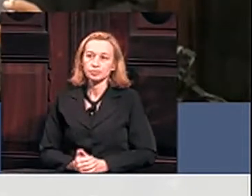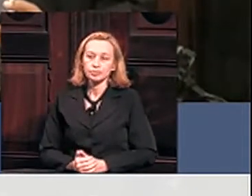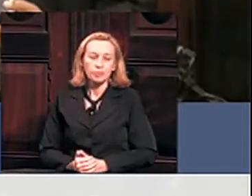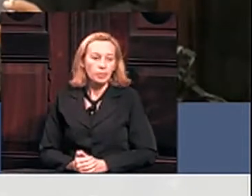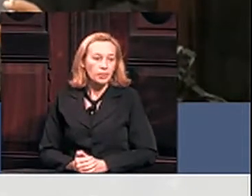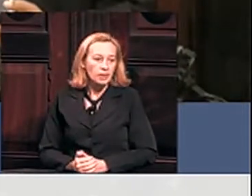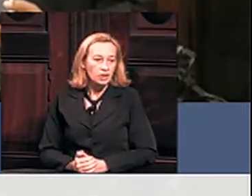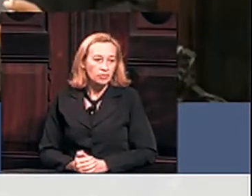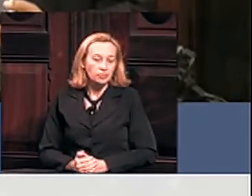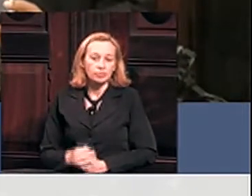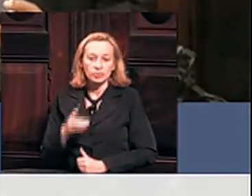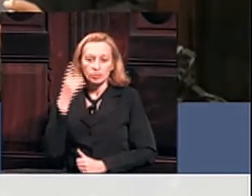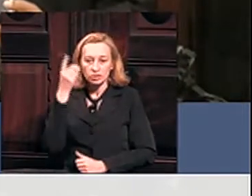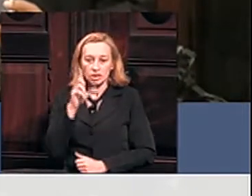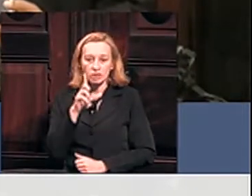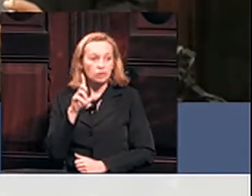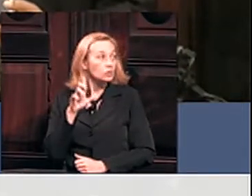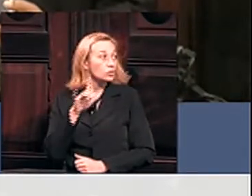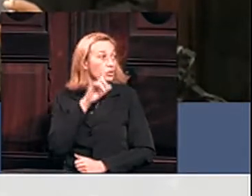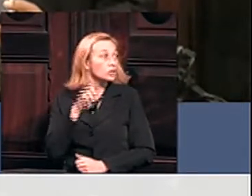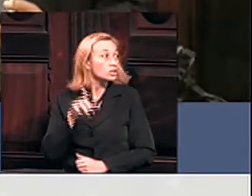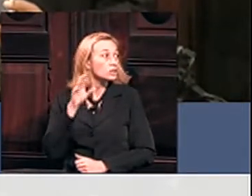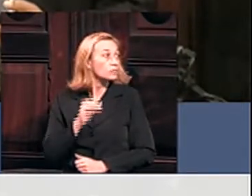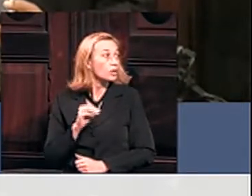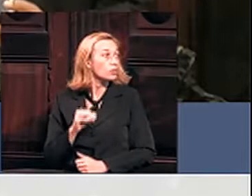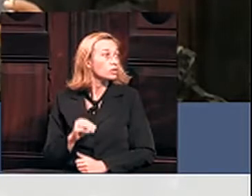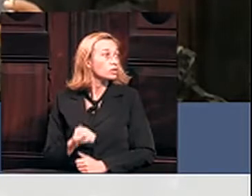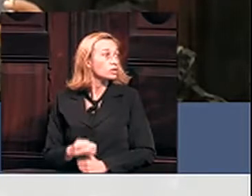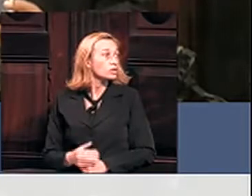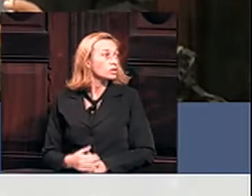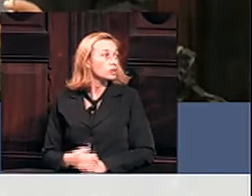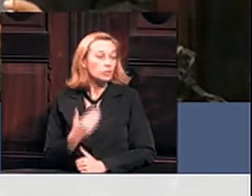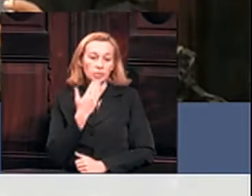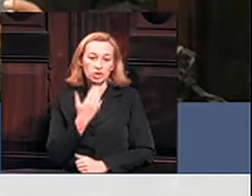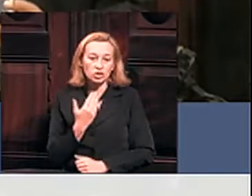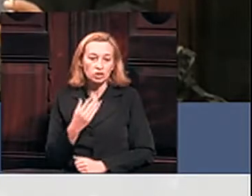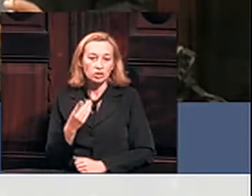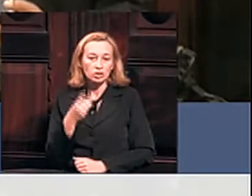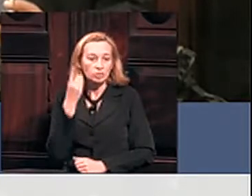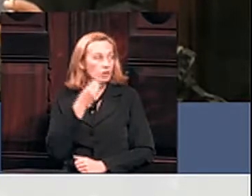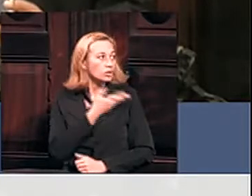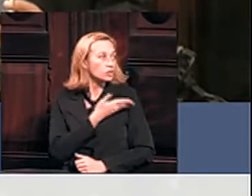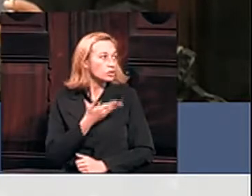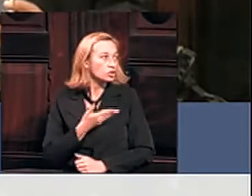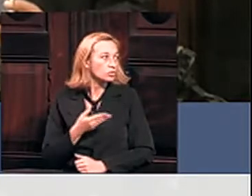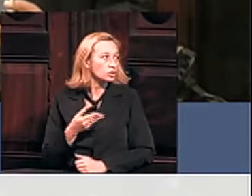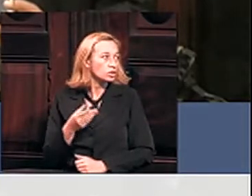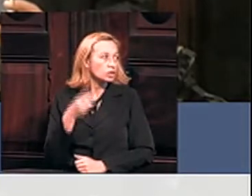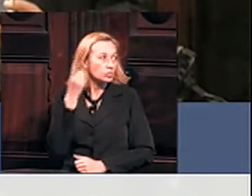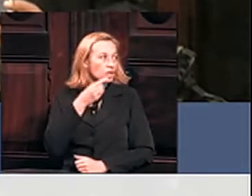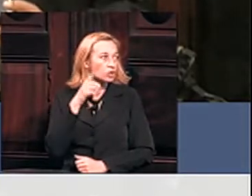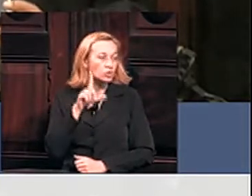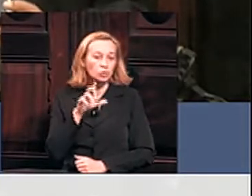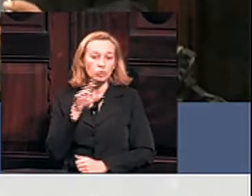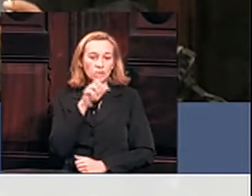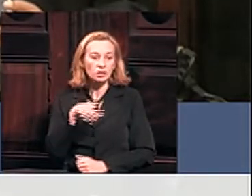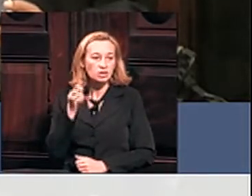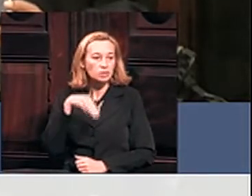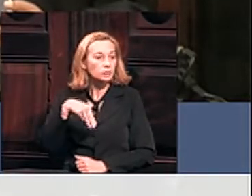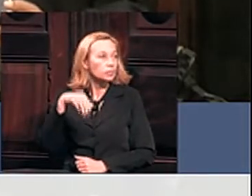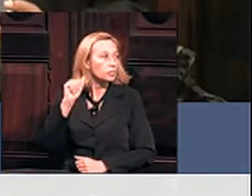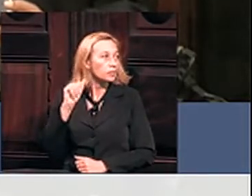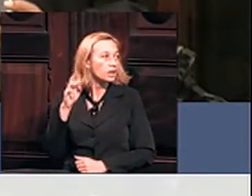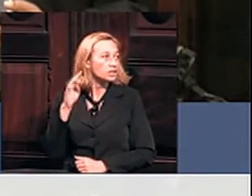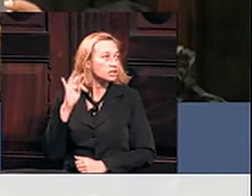Deputado Luiz Paulo, e atenção, senhores deputados. Estou chamando aqui também o deputado Luiz Martins, para ver se a gente